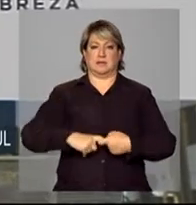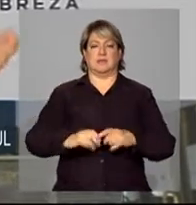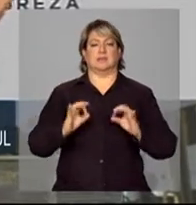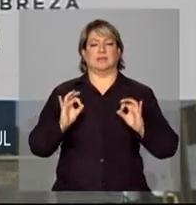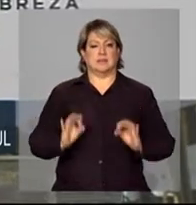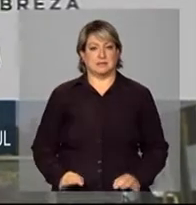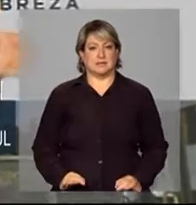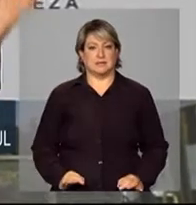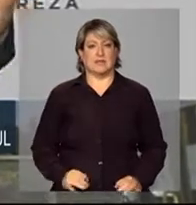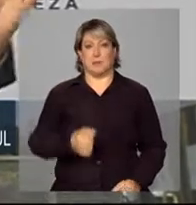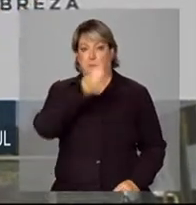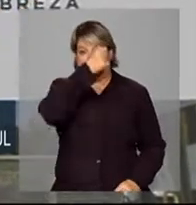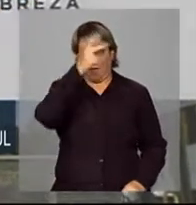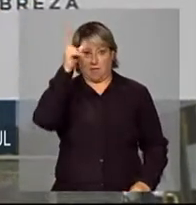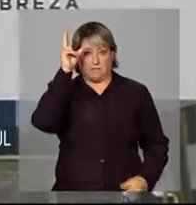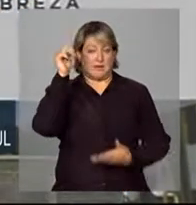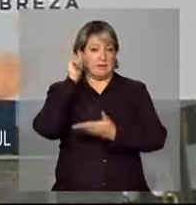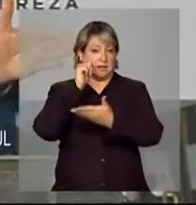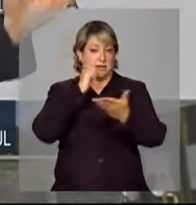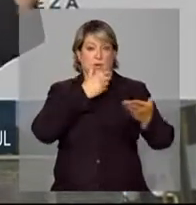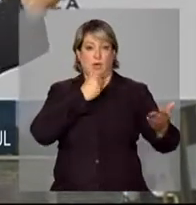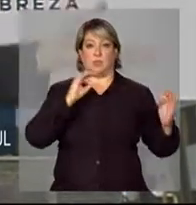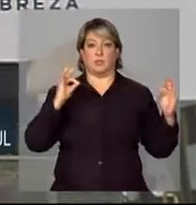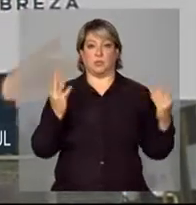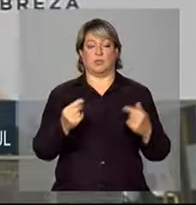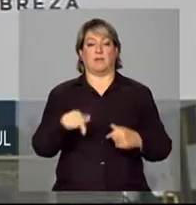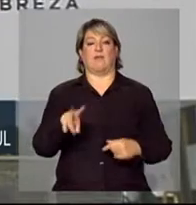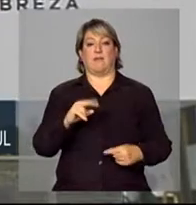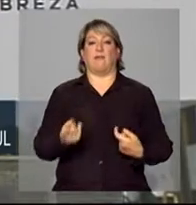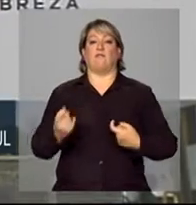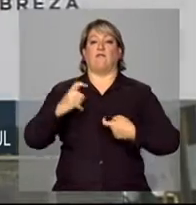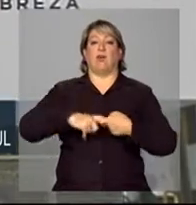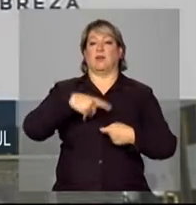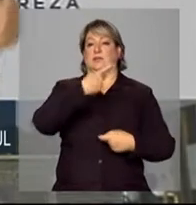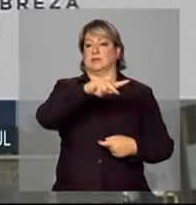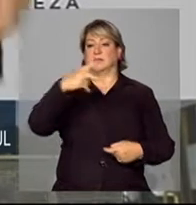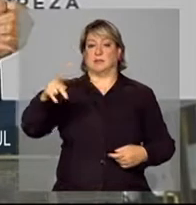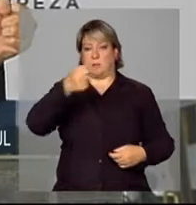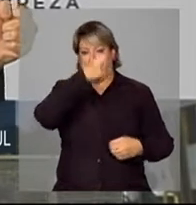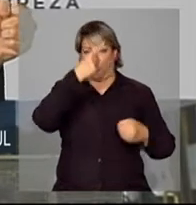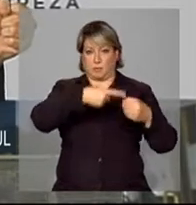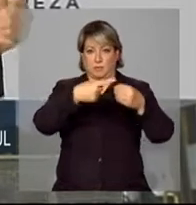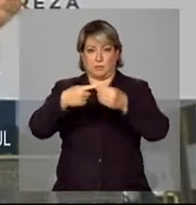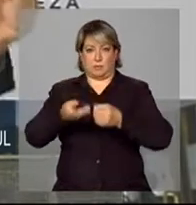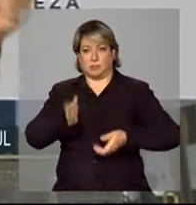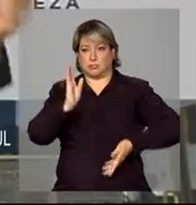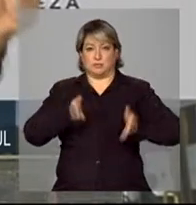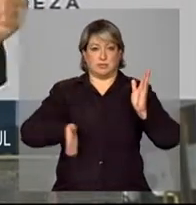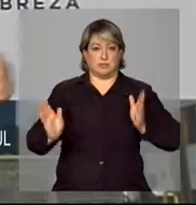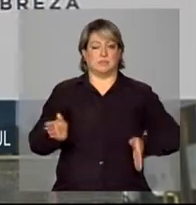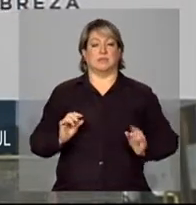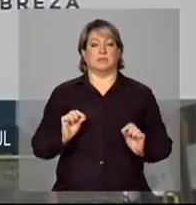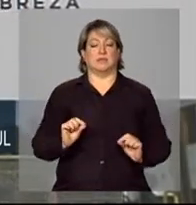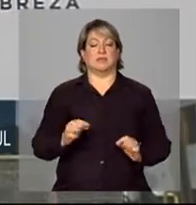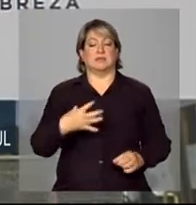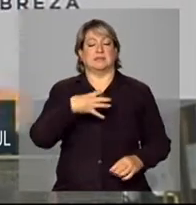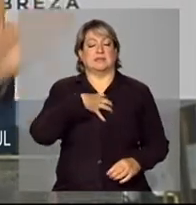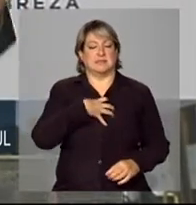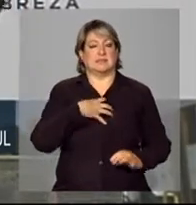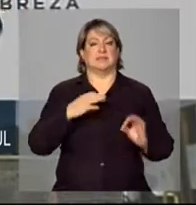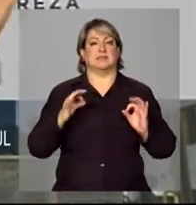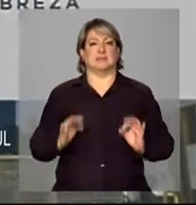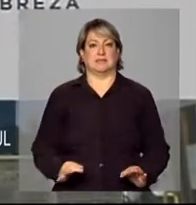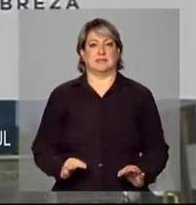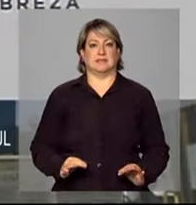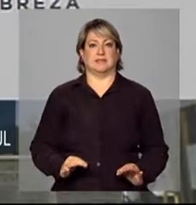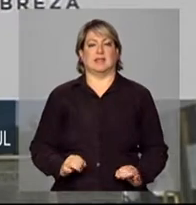certeza, os prefeitos e as prefeitas retornarão aos seus municípios com a clara, não somente com a clara sensação, mas